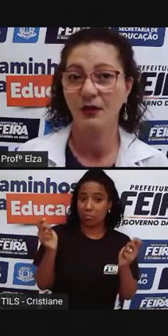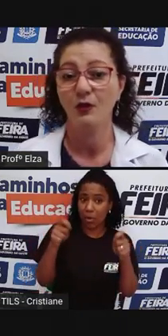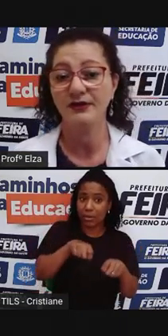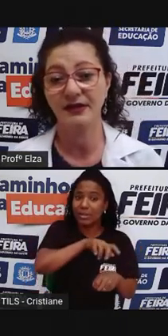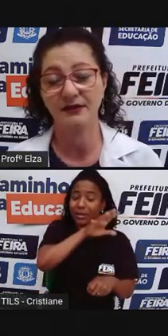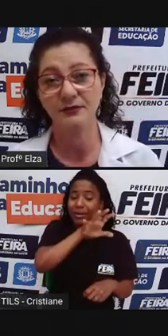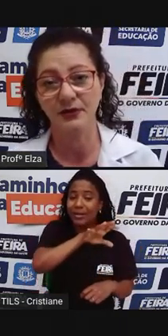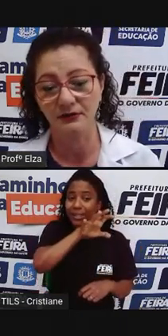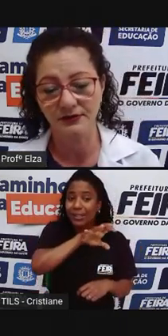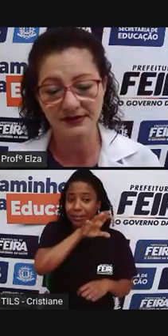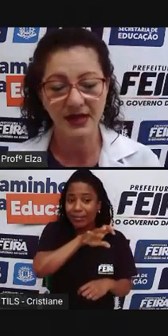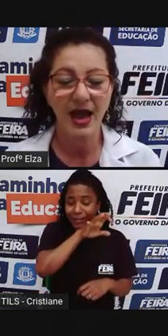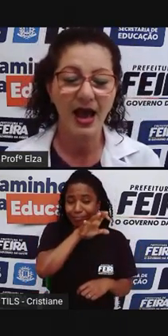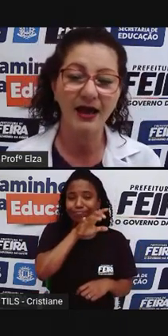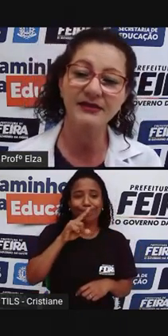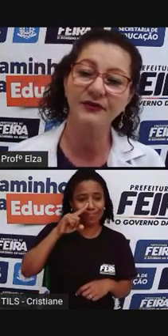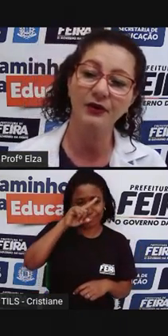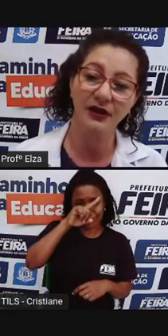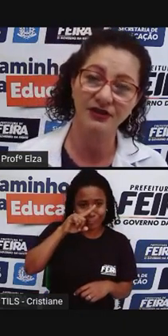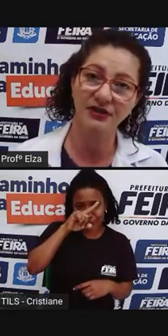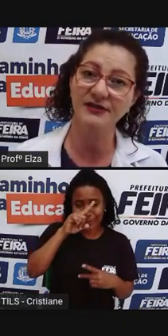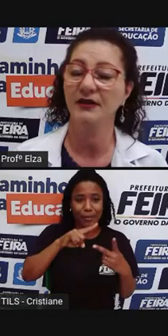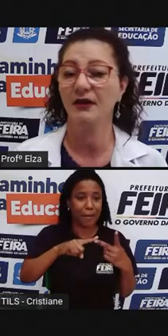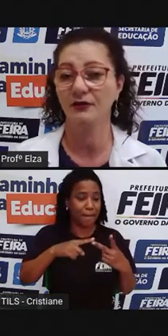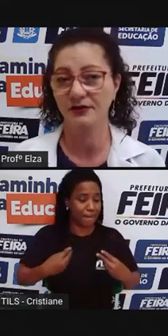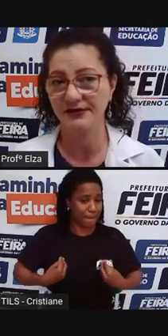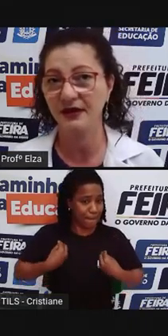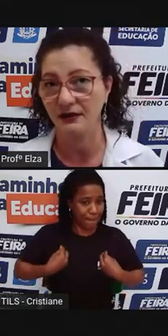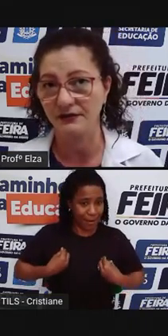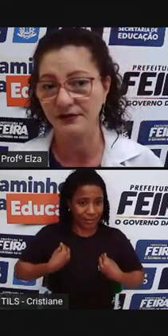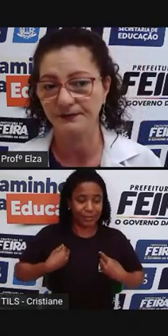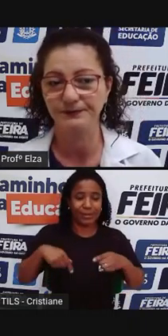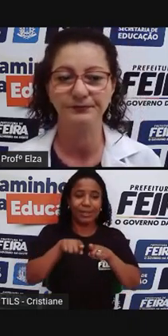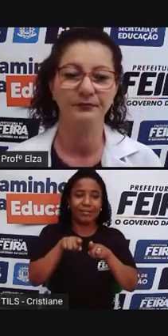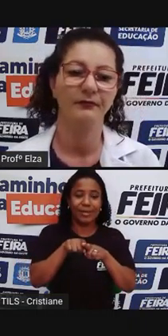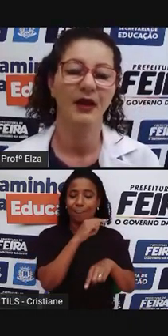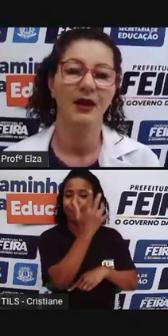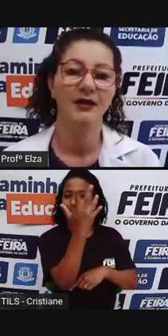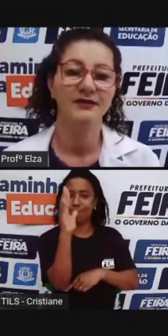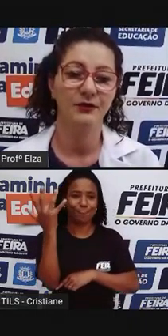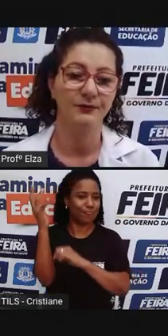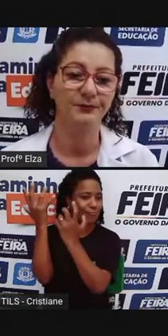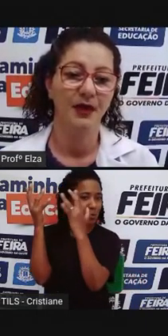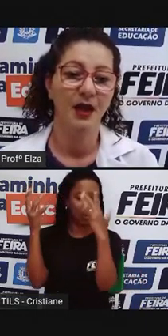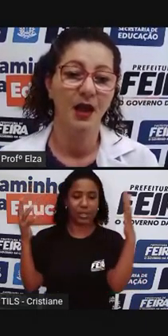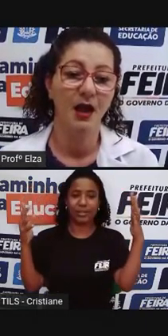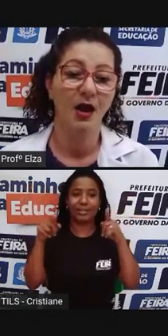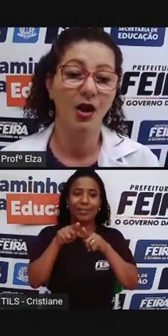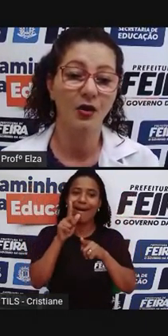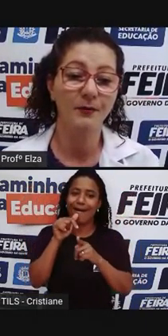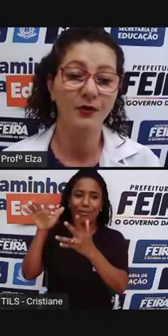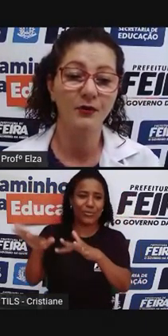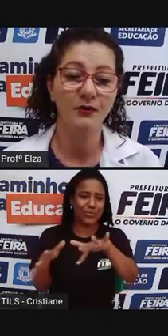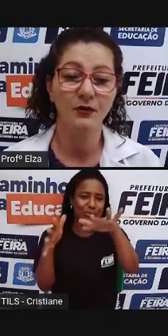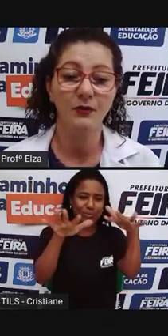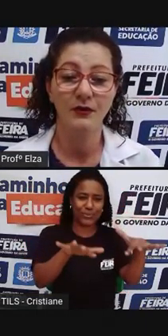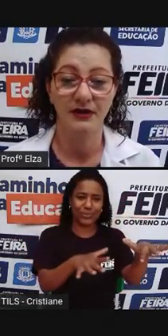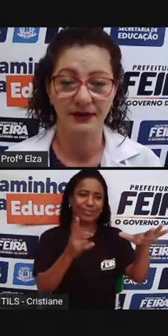animais, os seres humanos, as florestas e os oceanos. So,